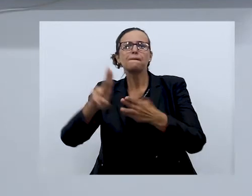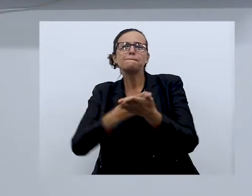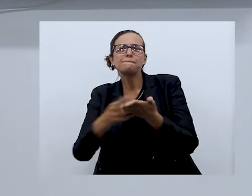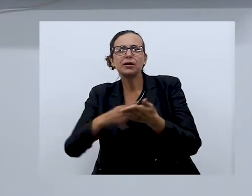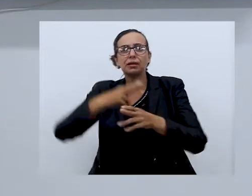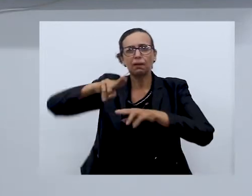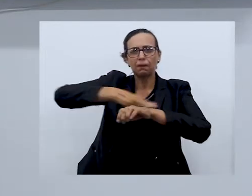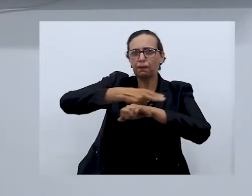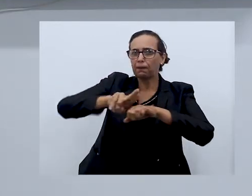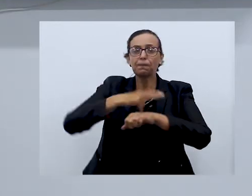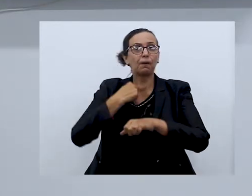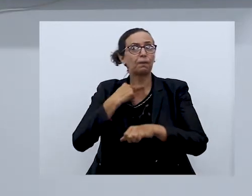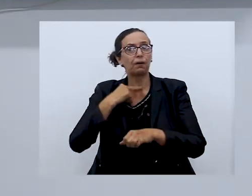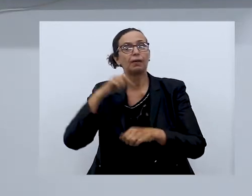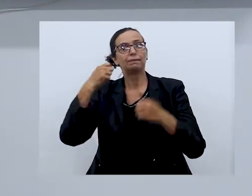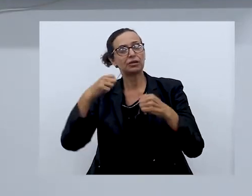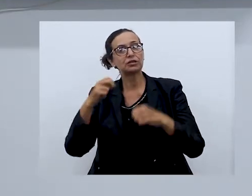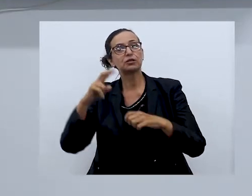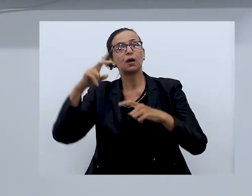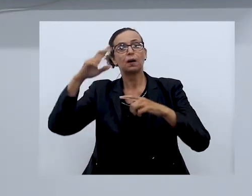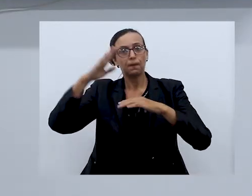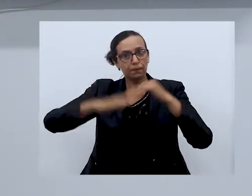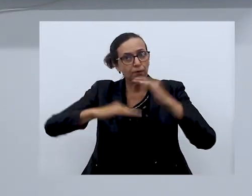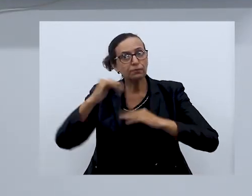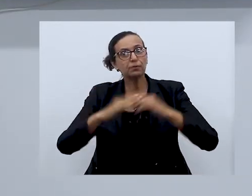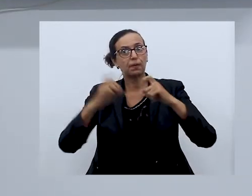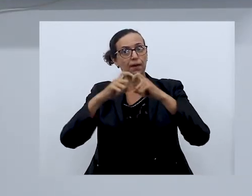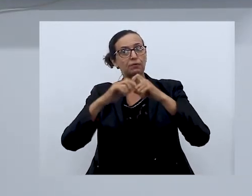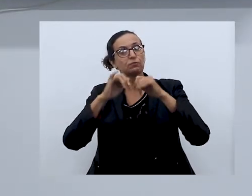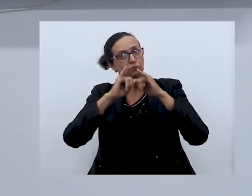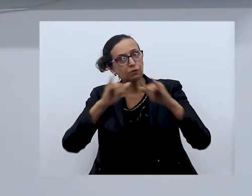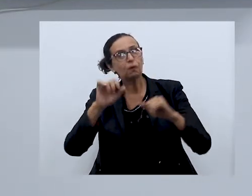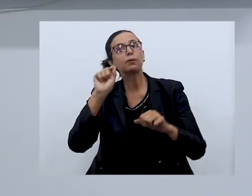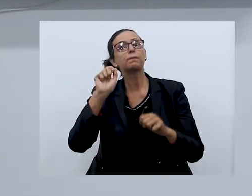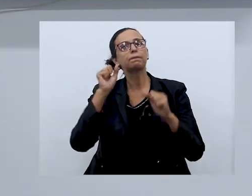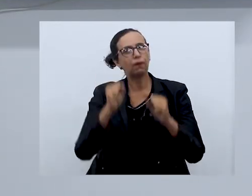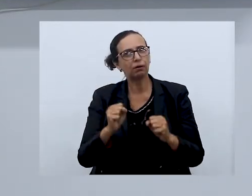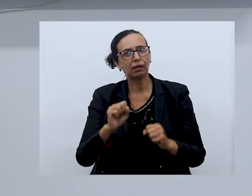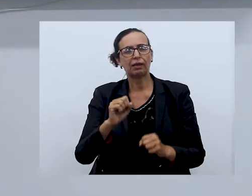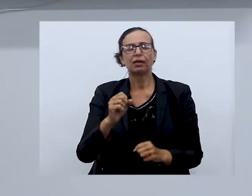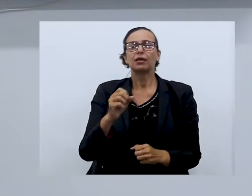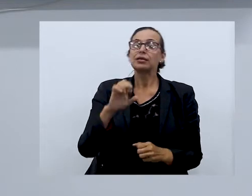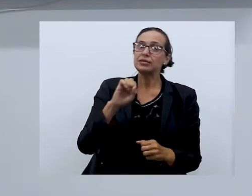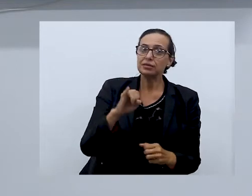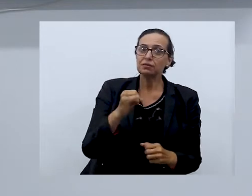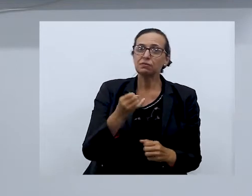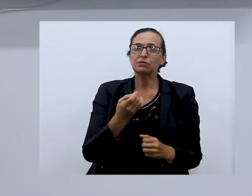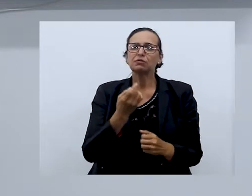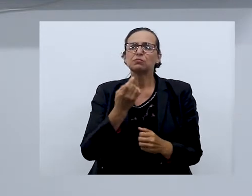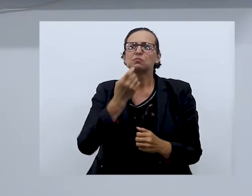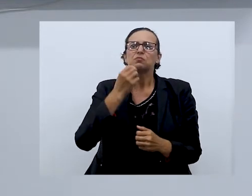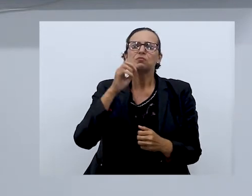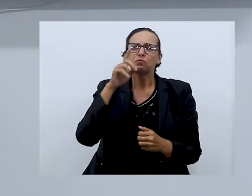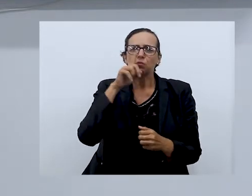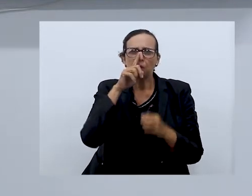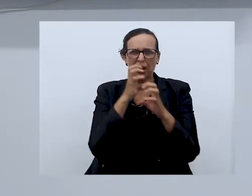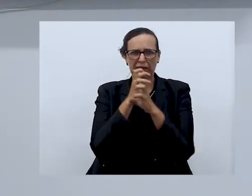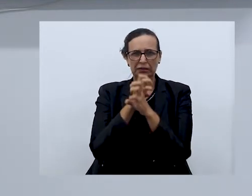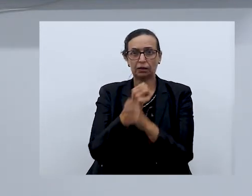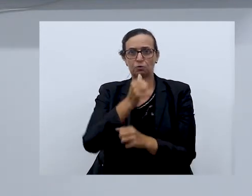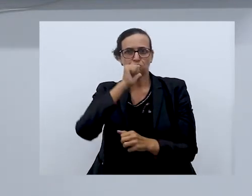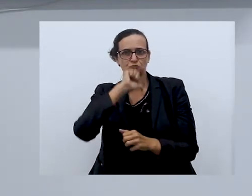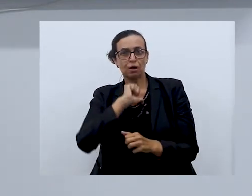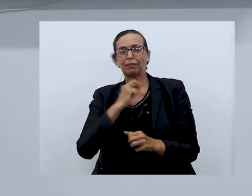de dente, pasta d'água, vinagre, manteiga, pomada ou qualquer outro produto não recomendado por um profissional. Isso pode agravar a lesão.